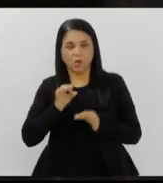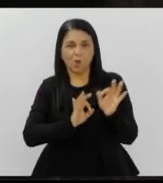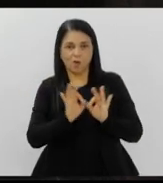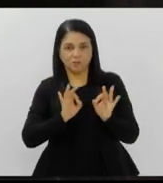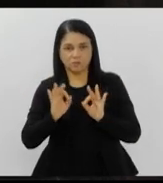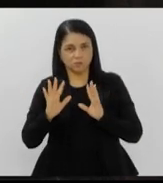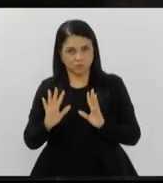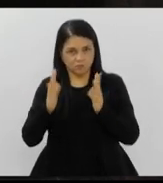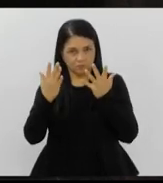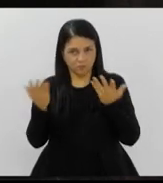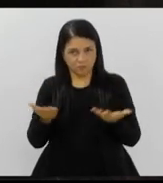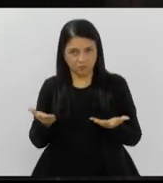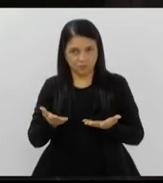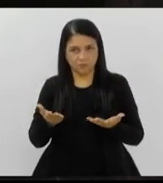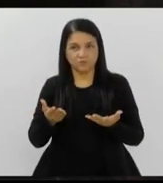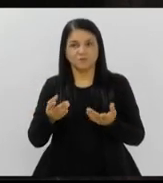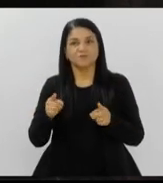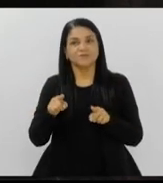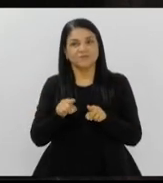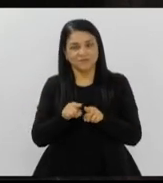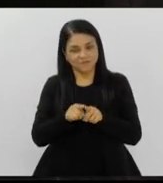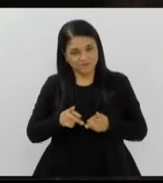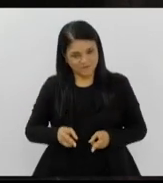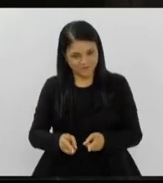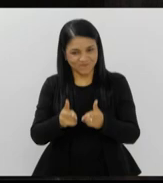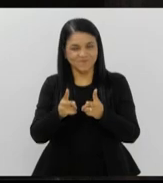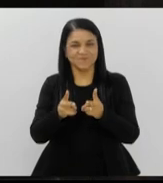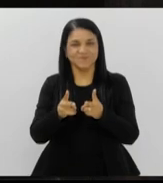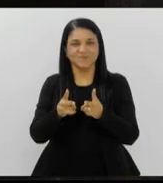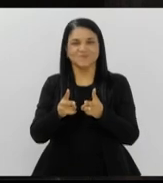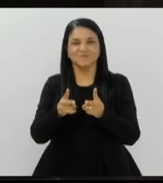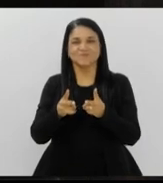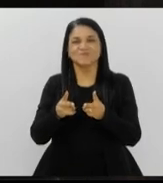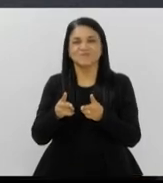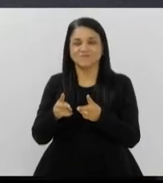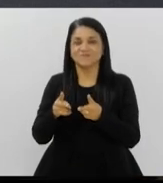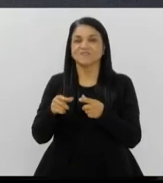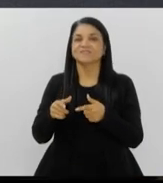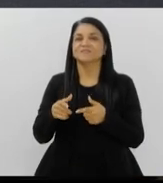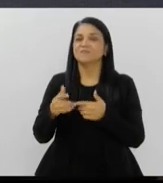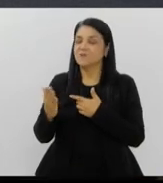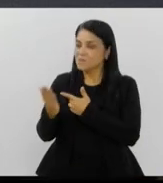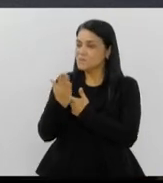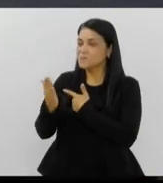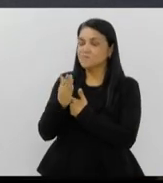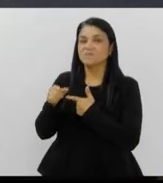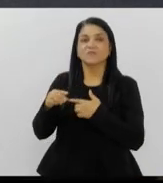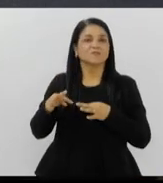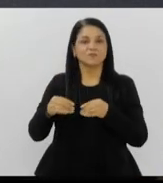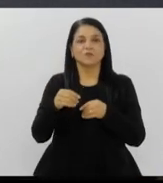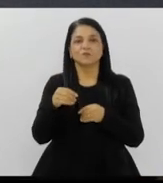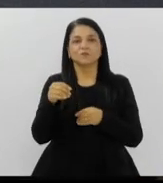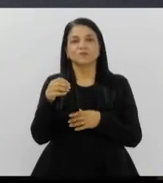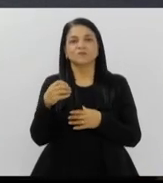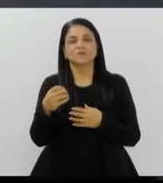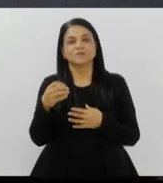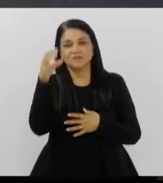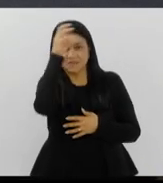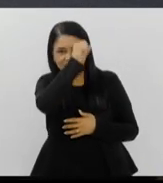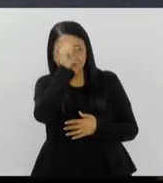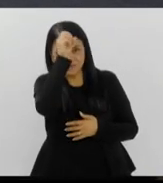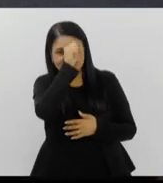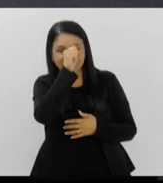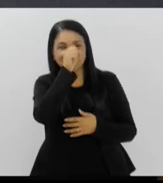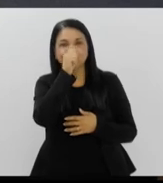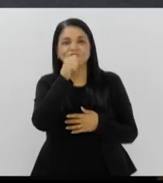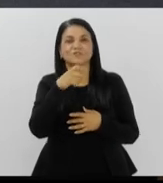ainda extrairemos dele, enquanto não iniciar a jornada na magistratura, todos os ensinamentos como docente